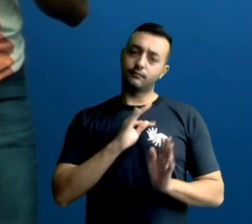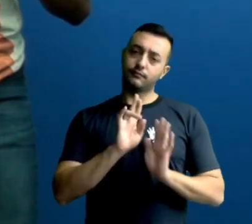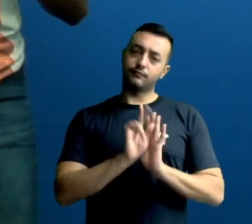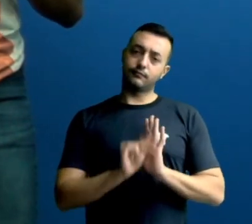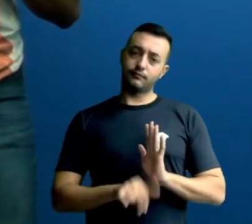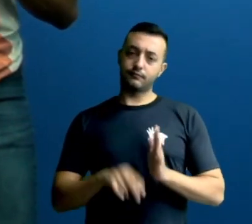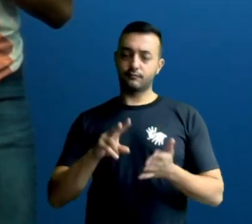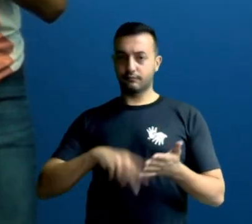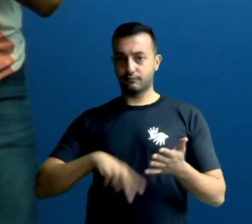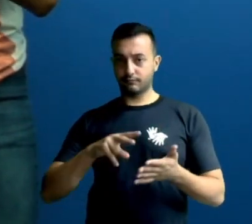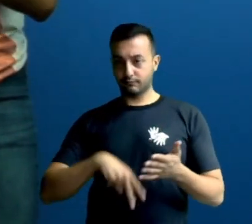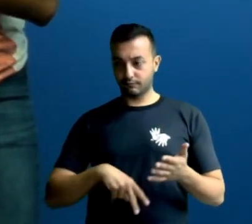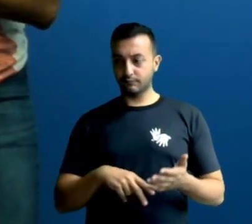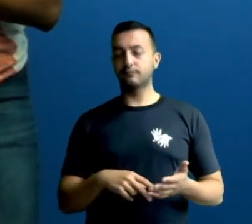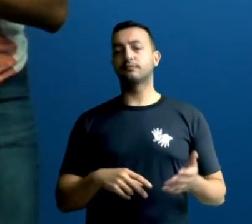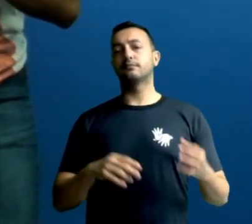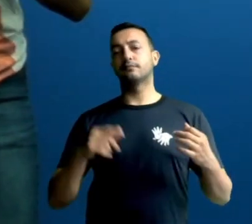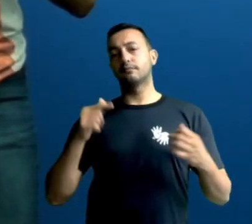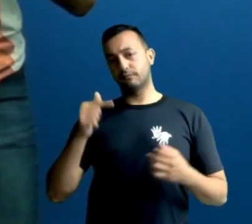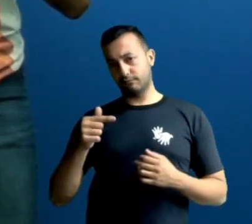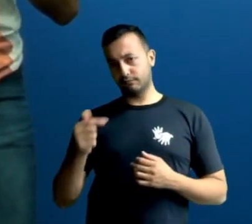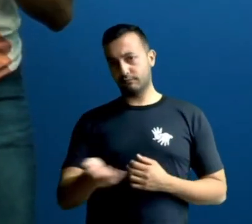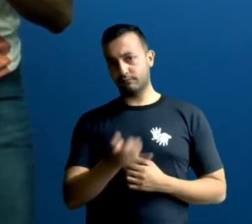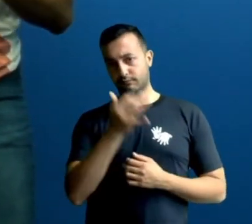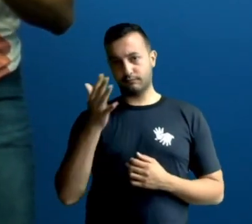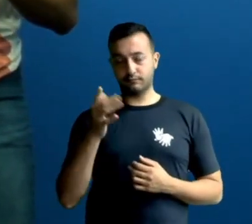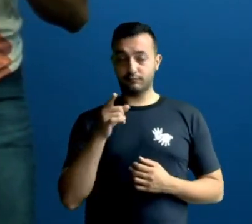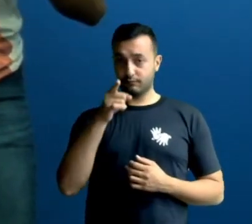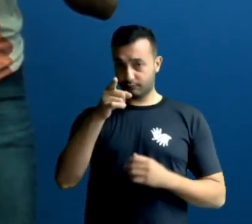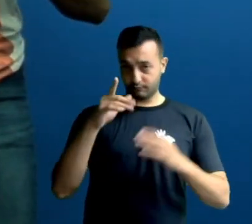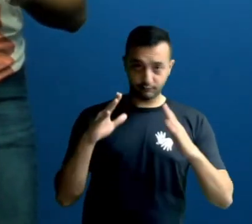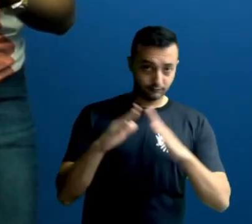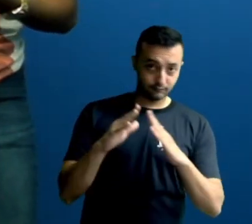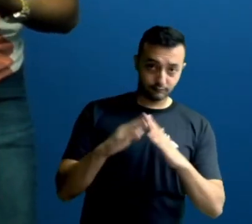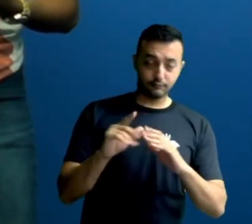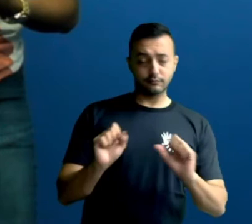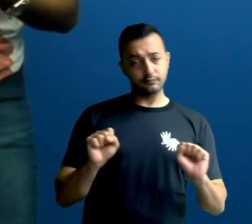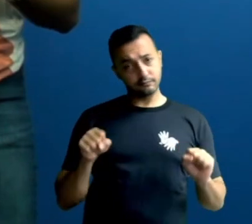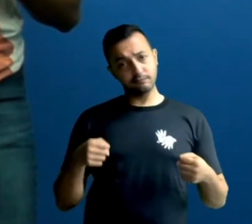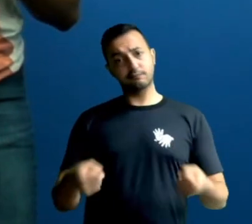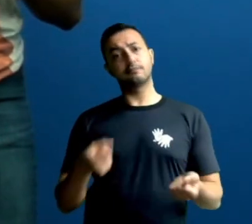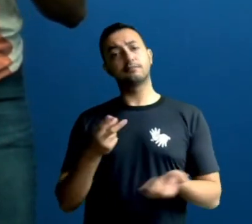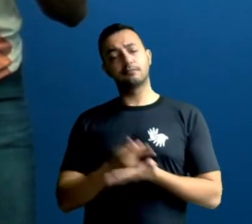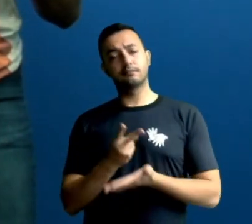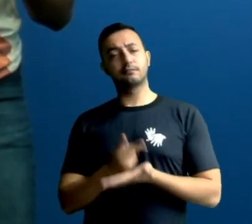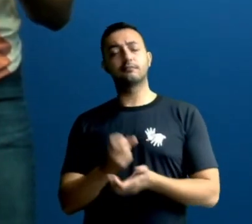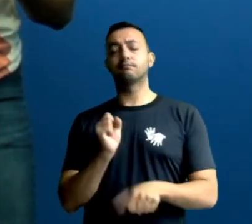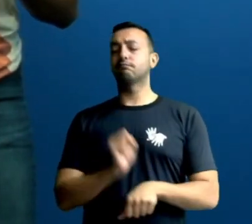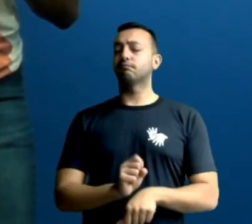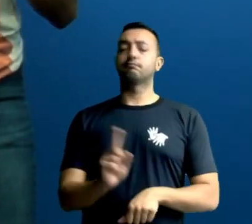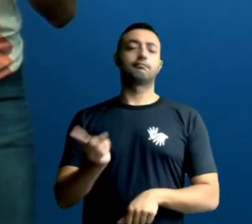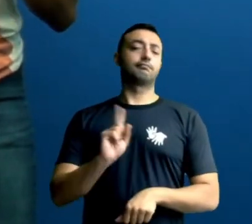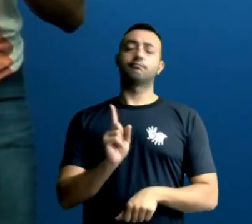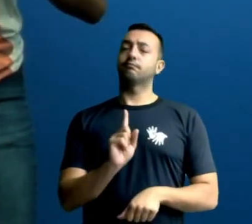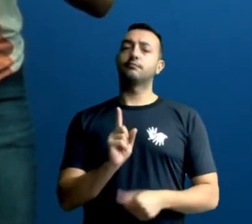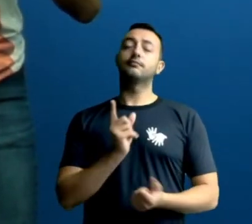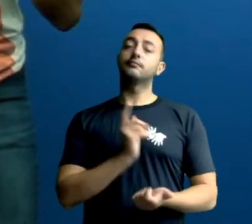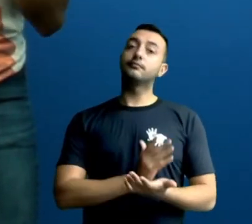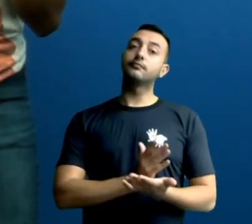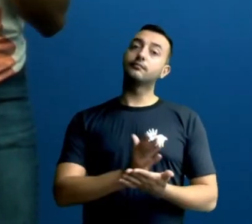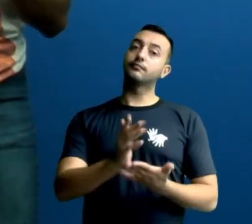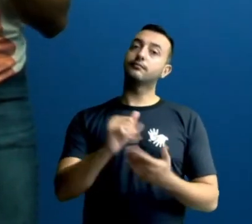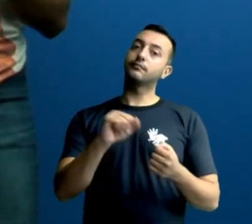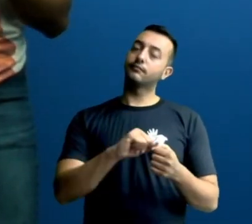leitura que são 7. Então, você aí de casa, busca sempre, não fica paradinho e começa